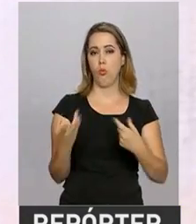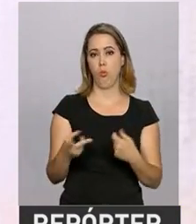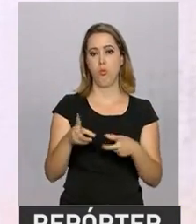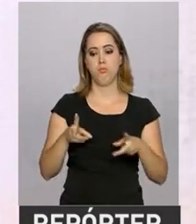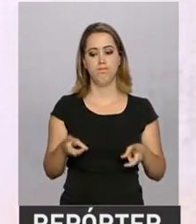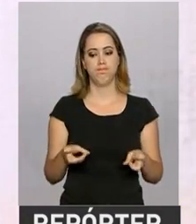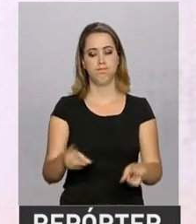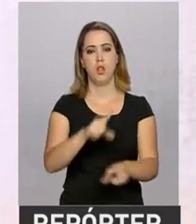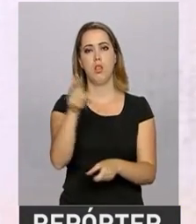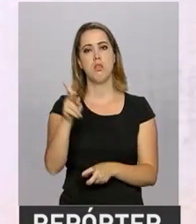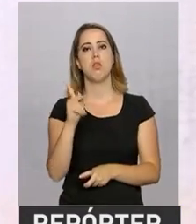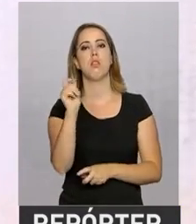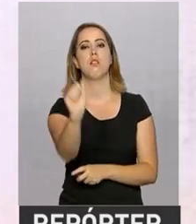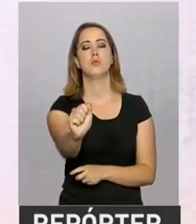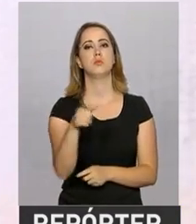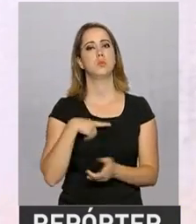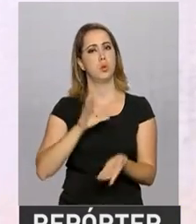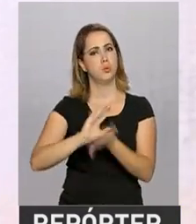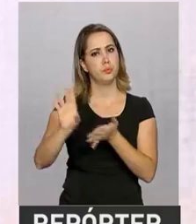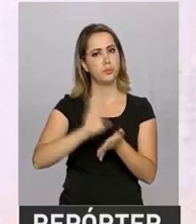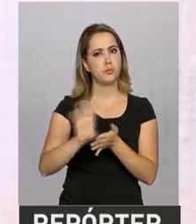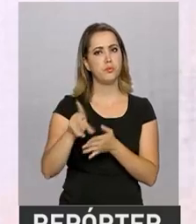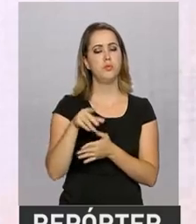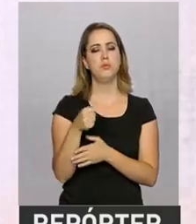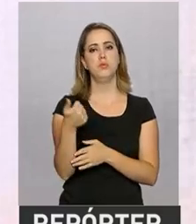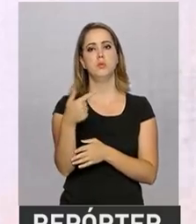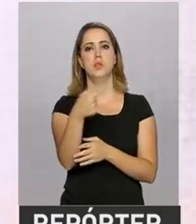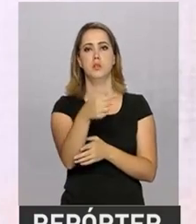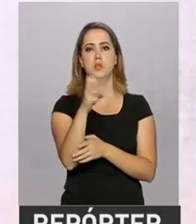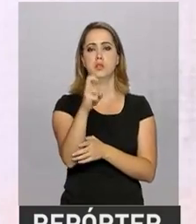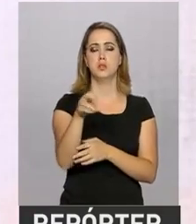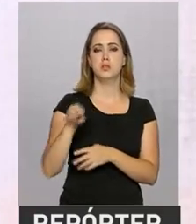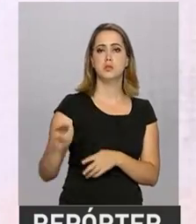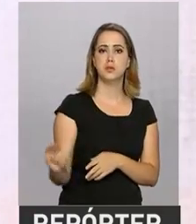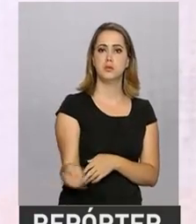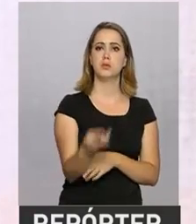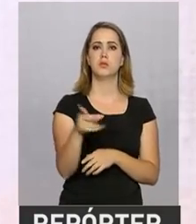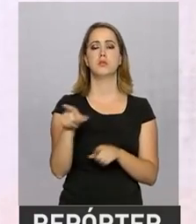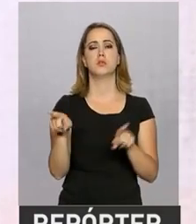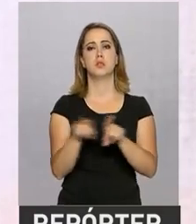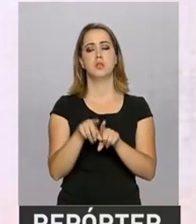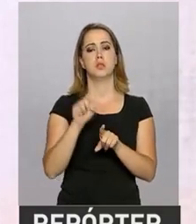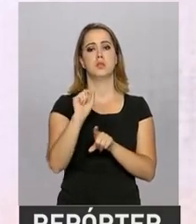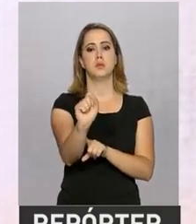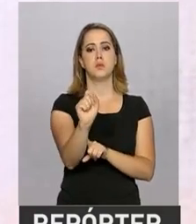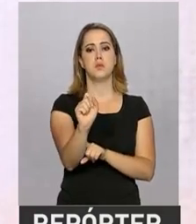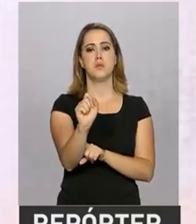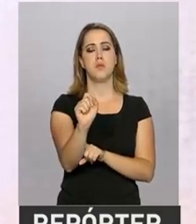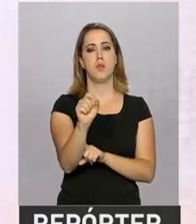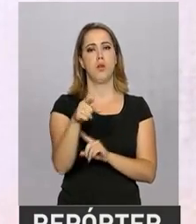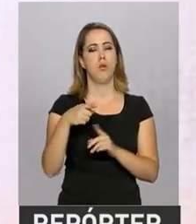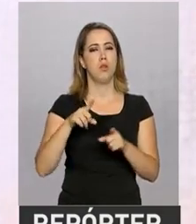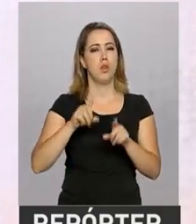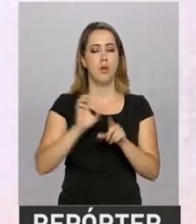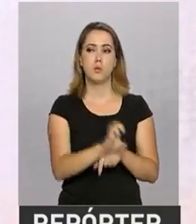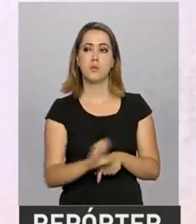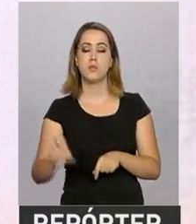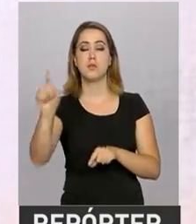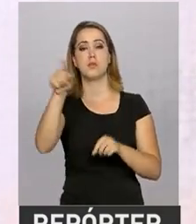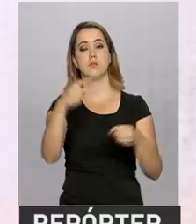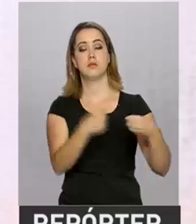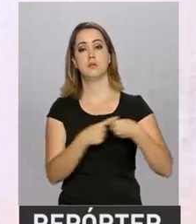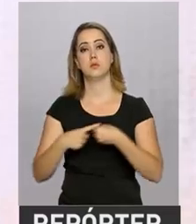deais No total o Ministério da Saúde repassou 175 milhões e r 800.000 aos Estados e aos